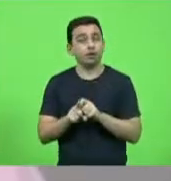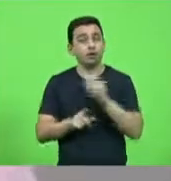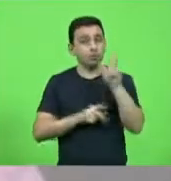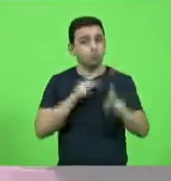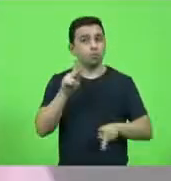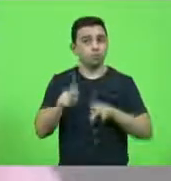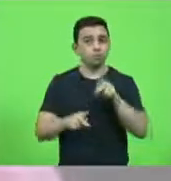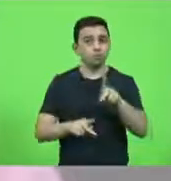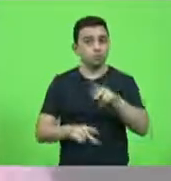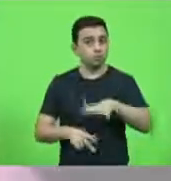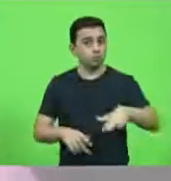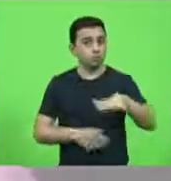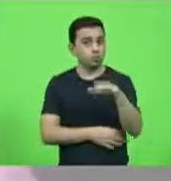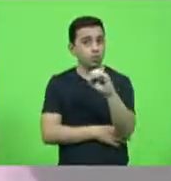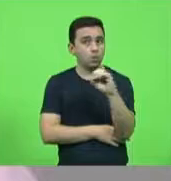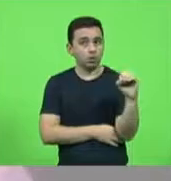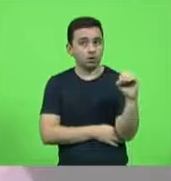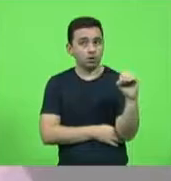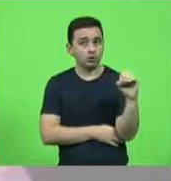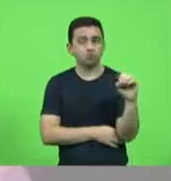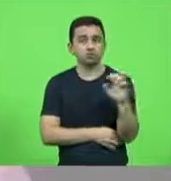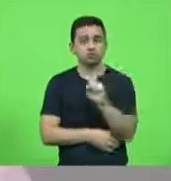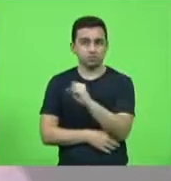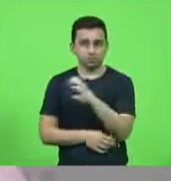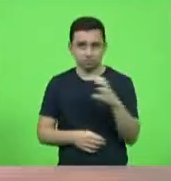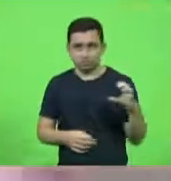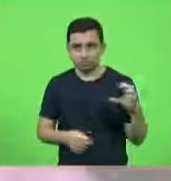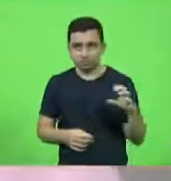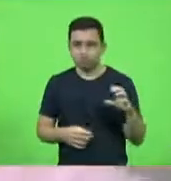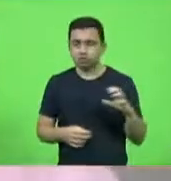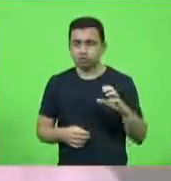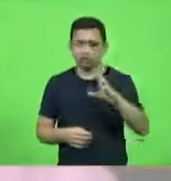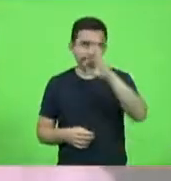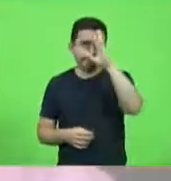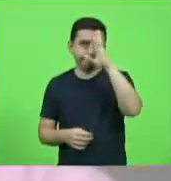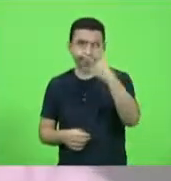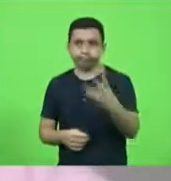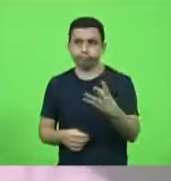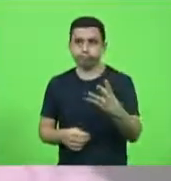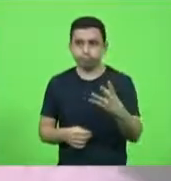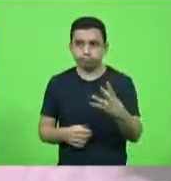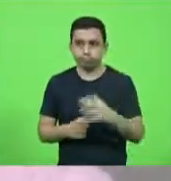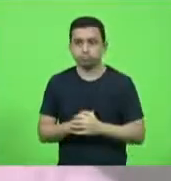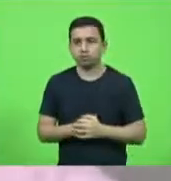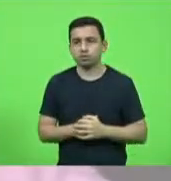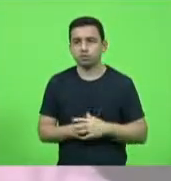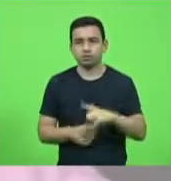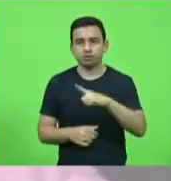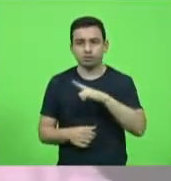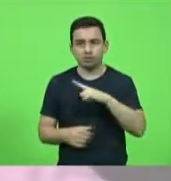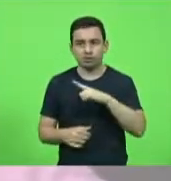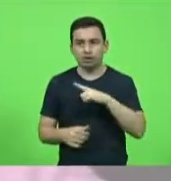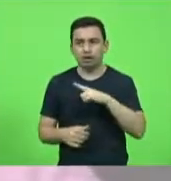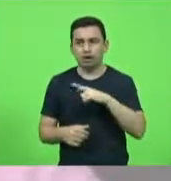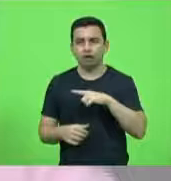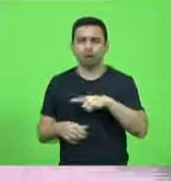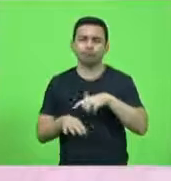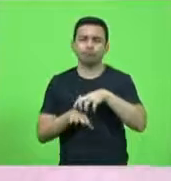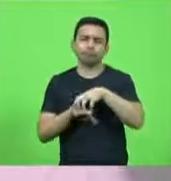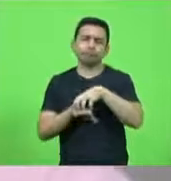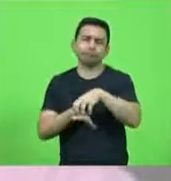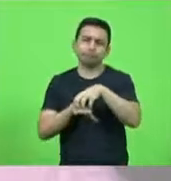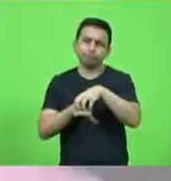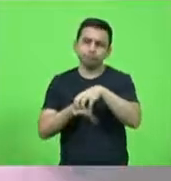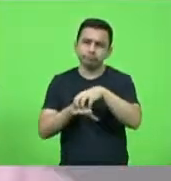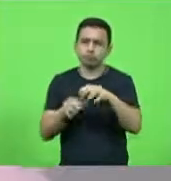do oeste e de Santa Catarina está revoltada, porque aquele caminhão de carga, aquele cidadão que viaja com a